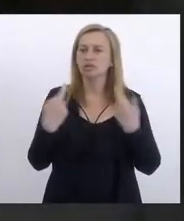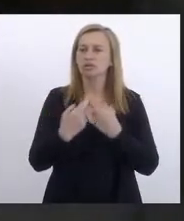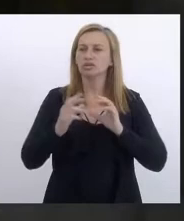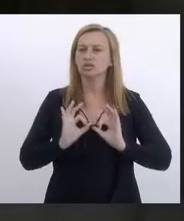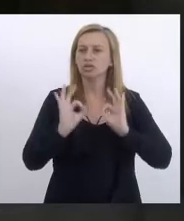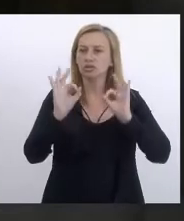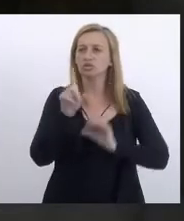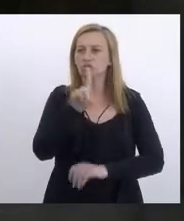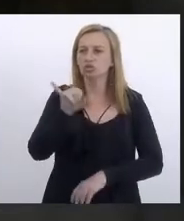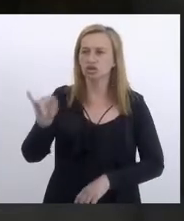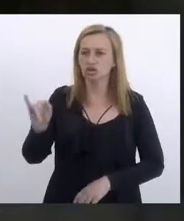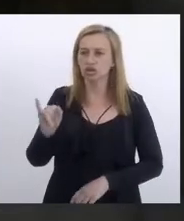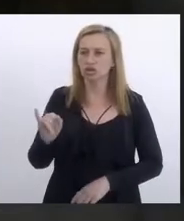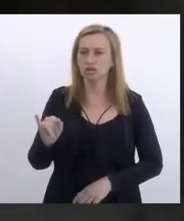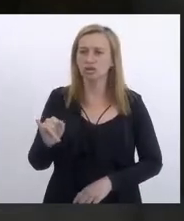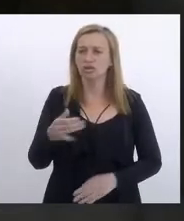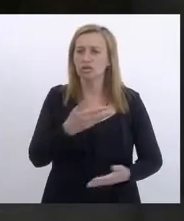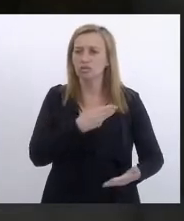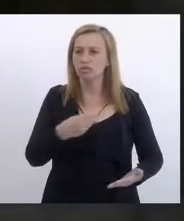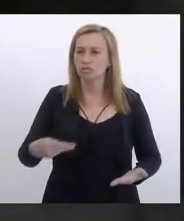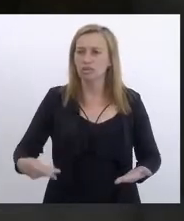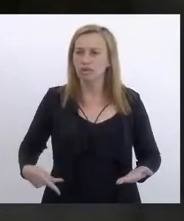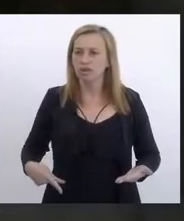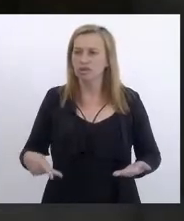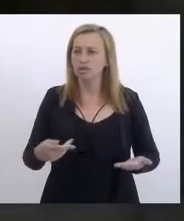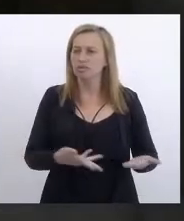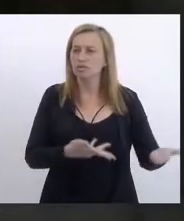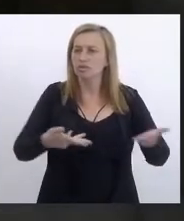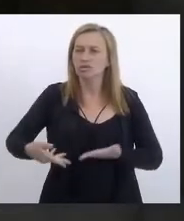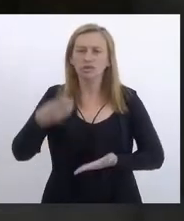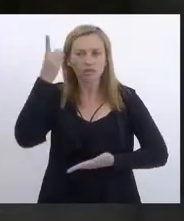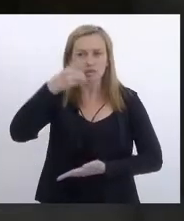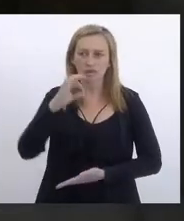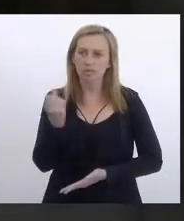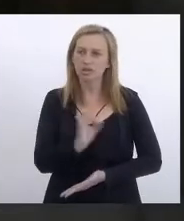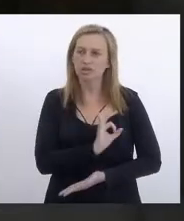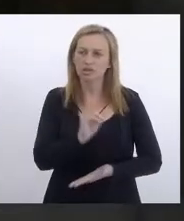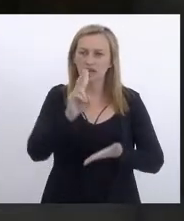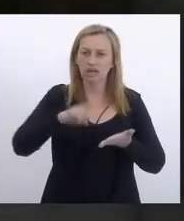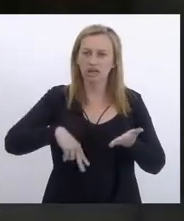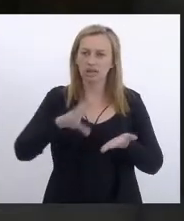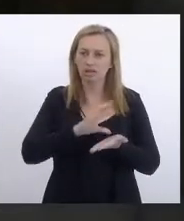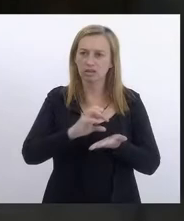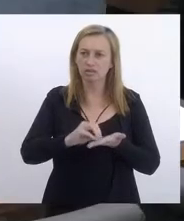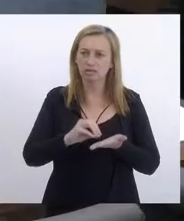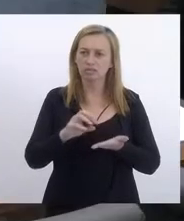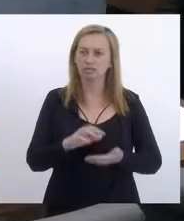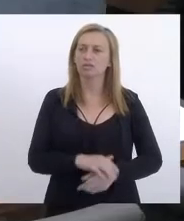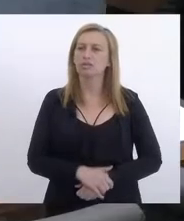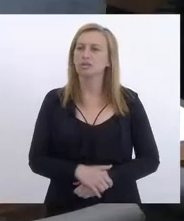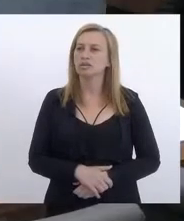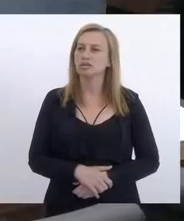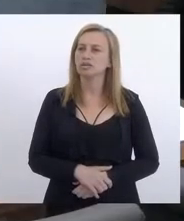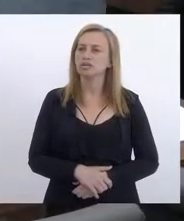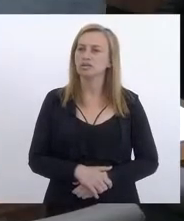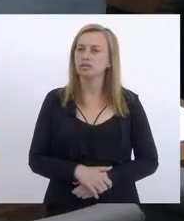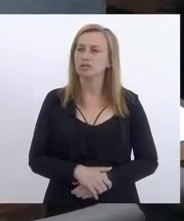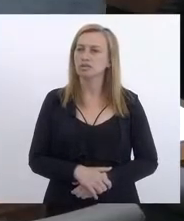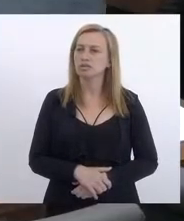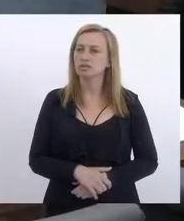do dia. A presidência convida a deputada Marta Rocha a fazer a leitura da ata da sessão anterior.